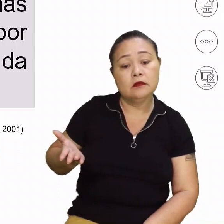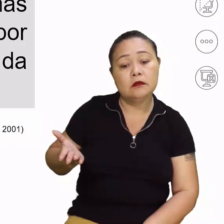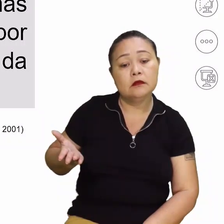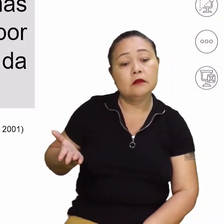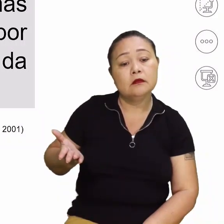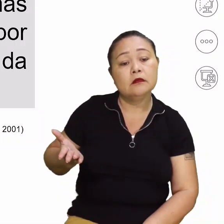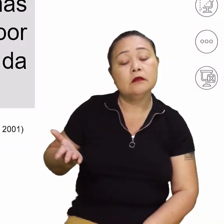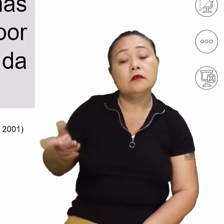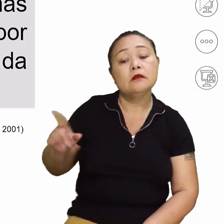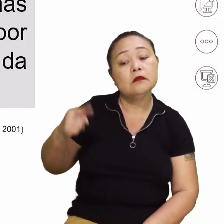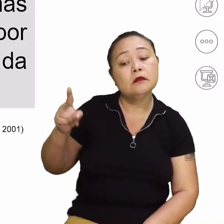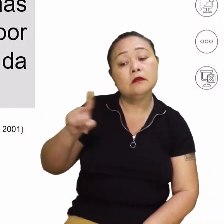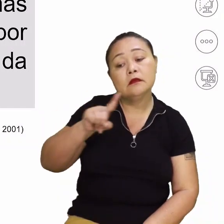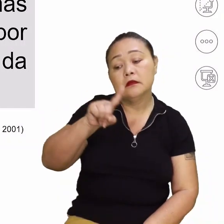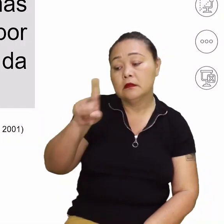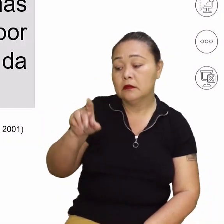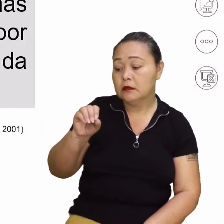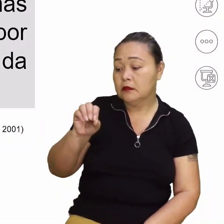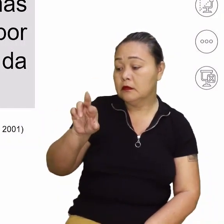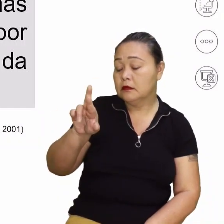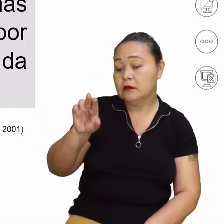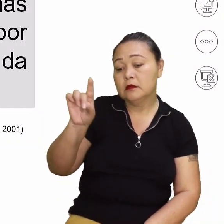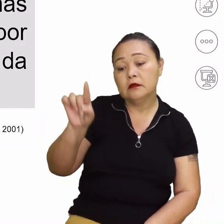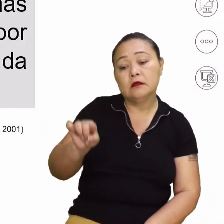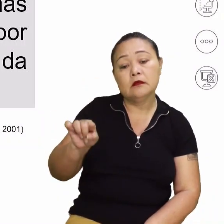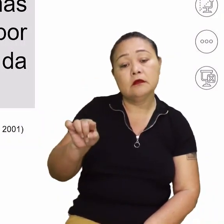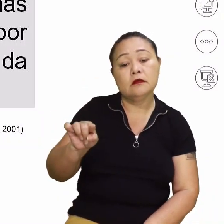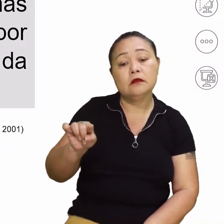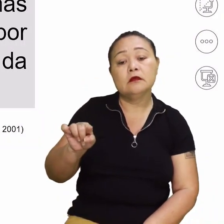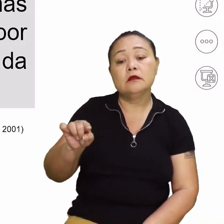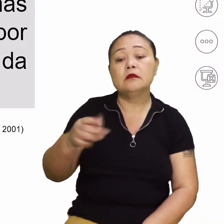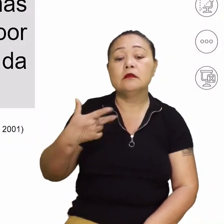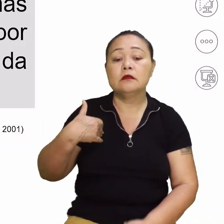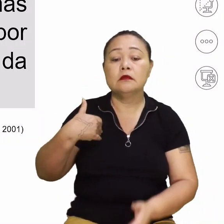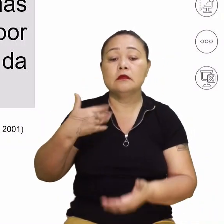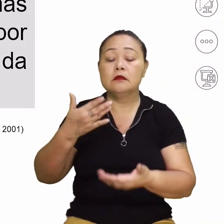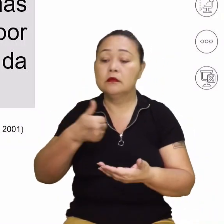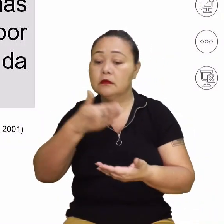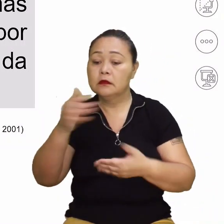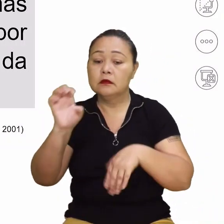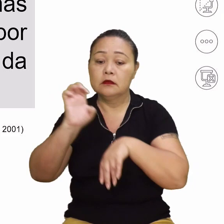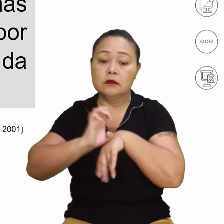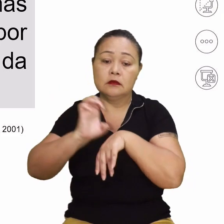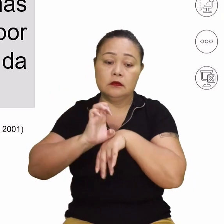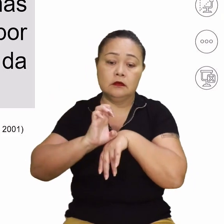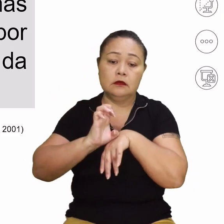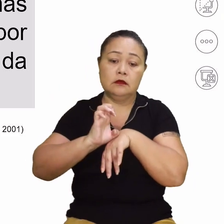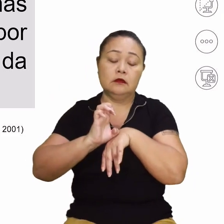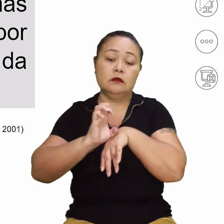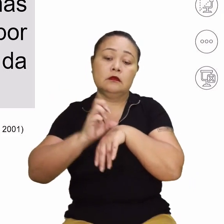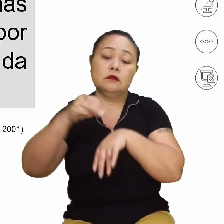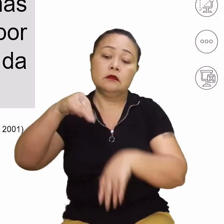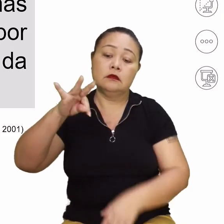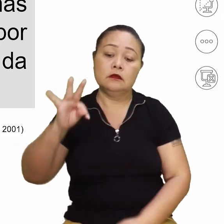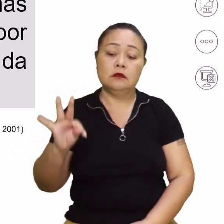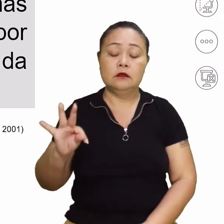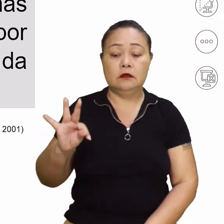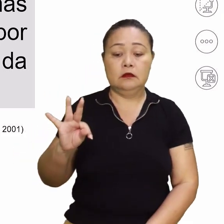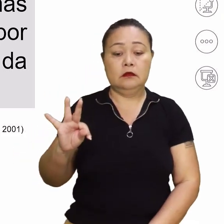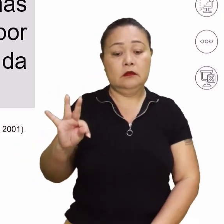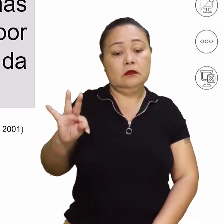a beleza vamos lá ver o soró sua reserva está situada no Estado